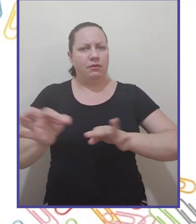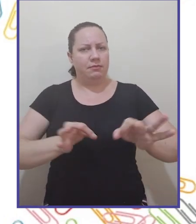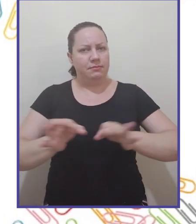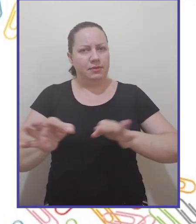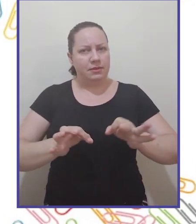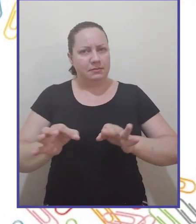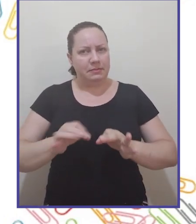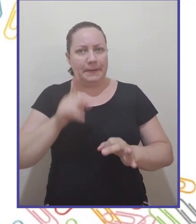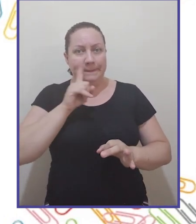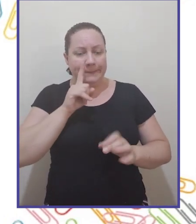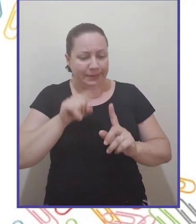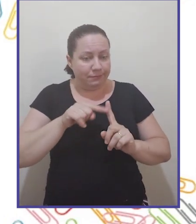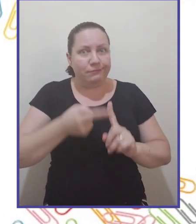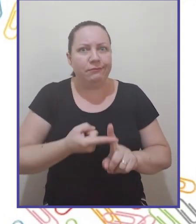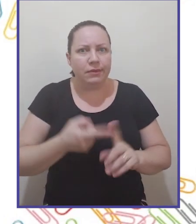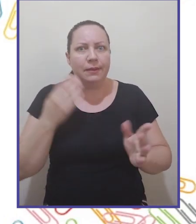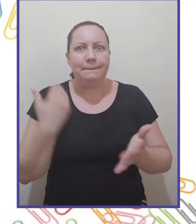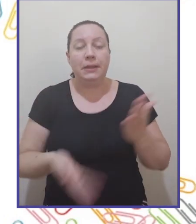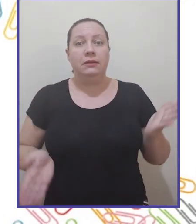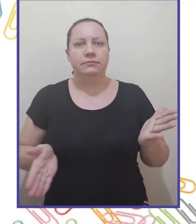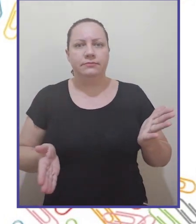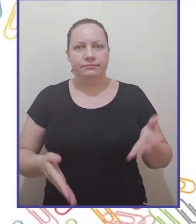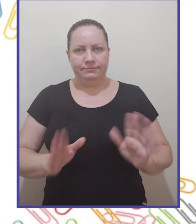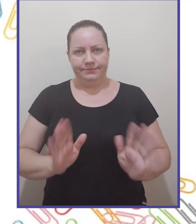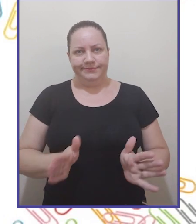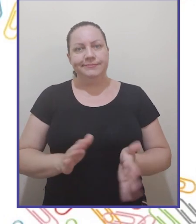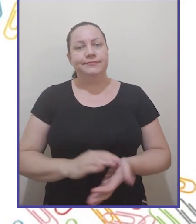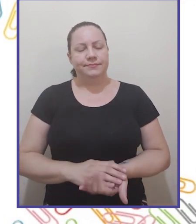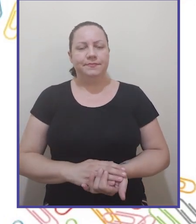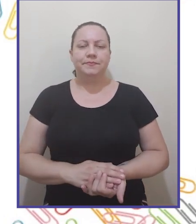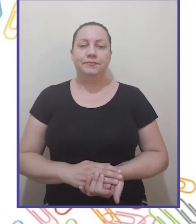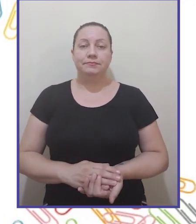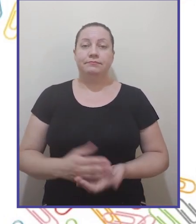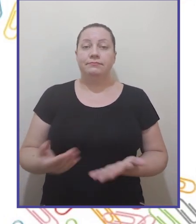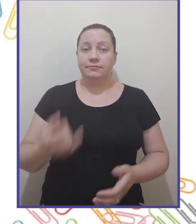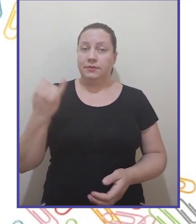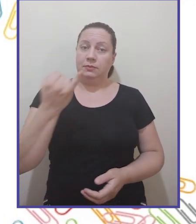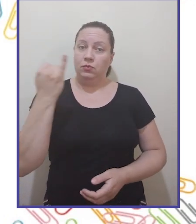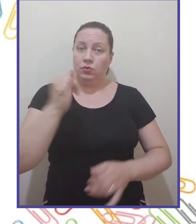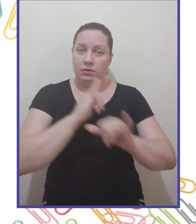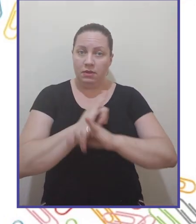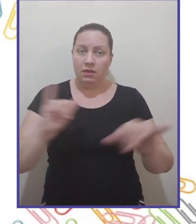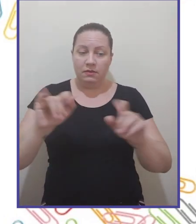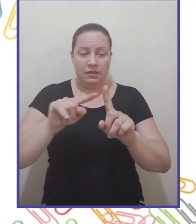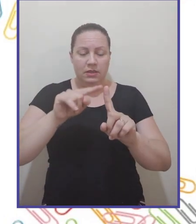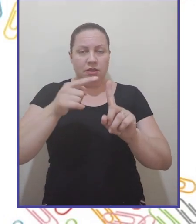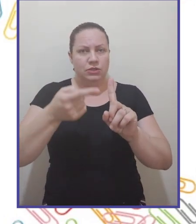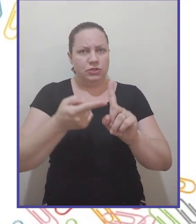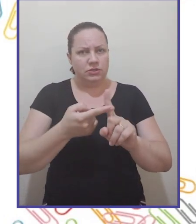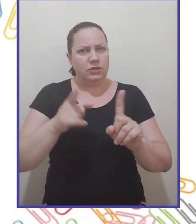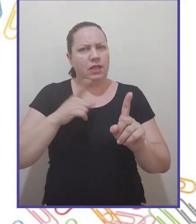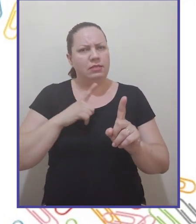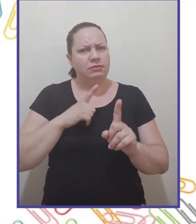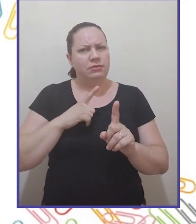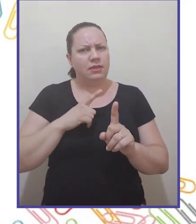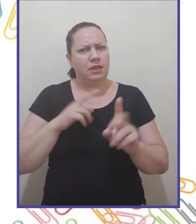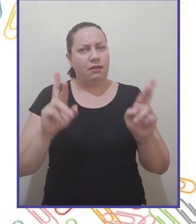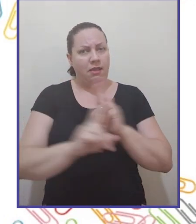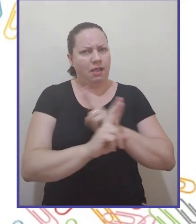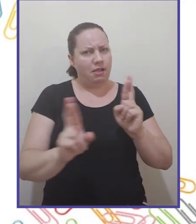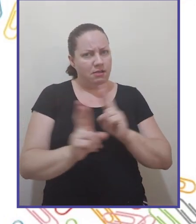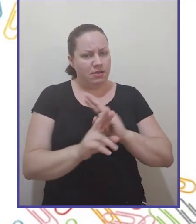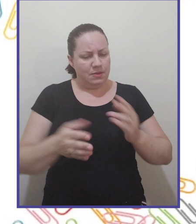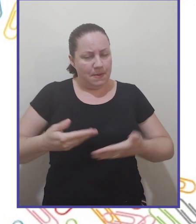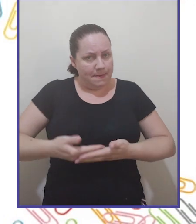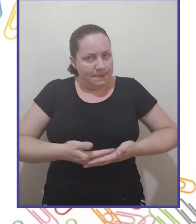a maternidade. Vale ressaltar que a gestação envolve uma cadeia de relações entre o